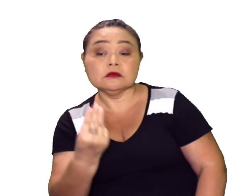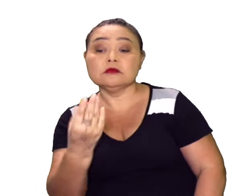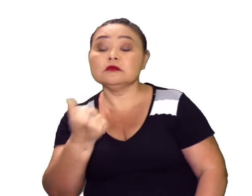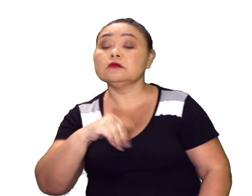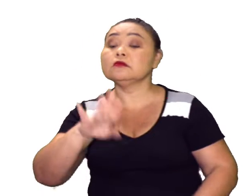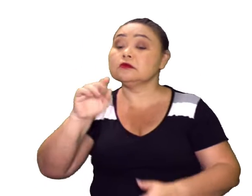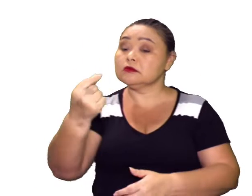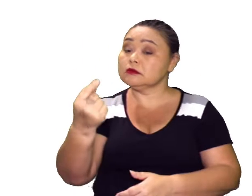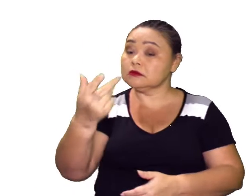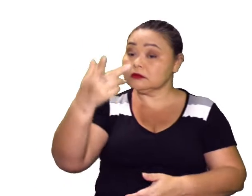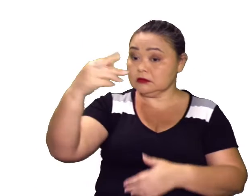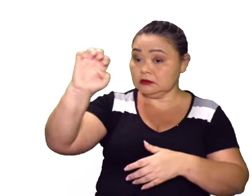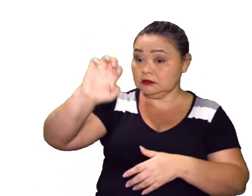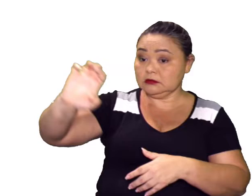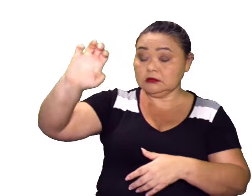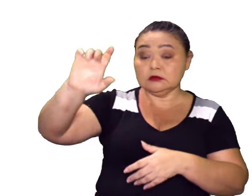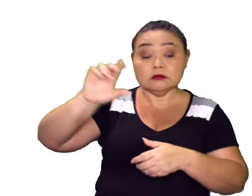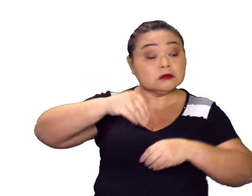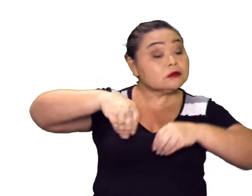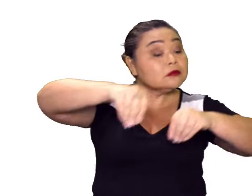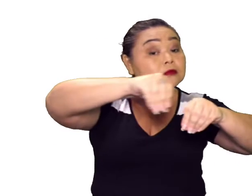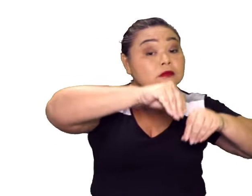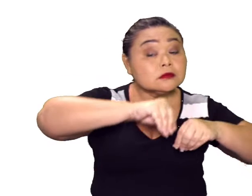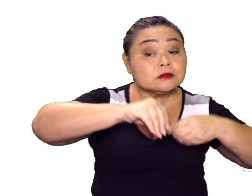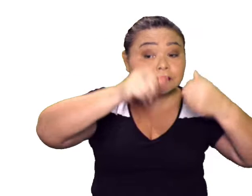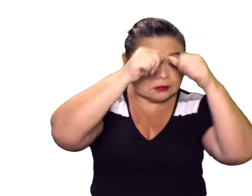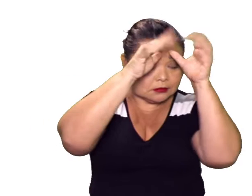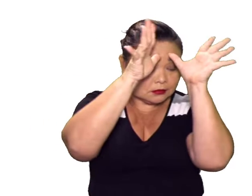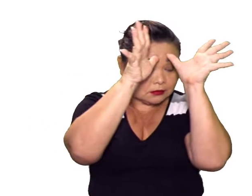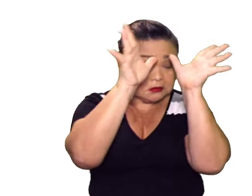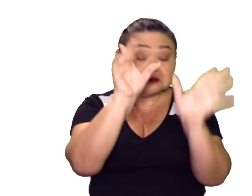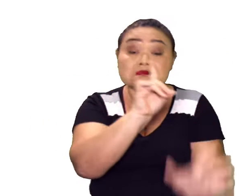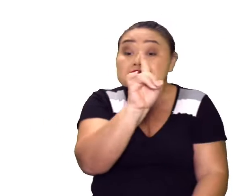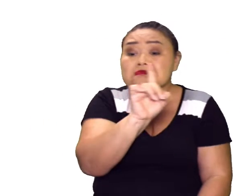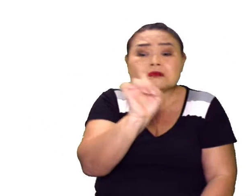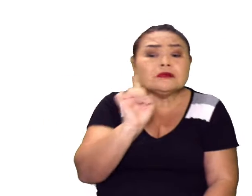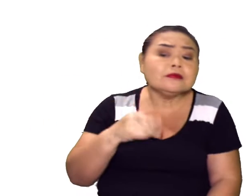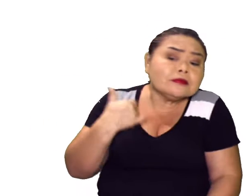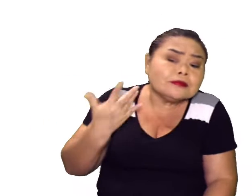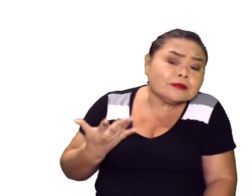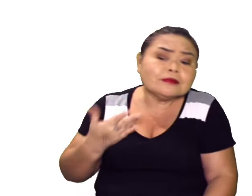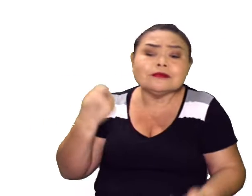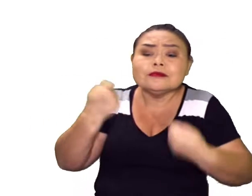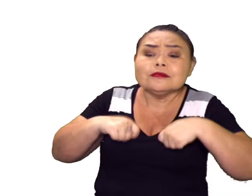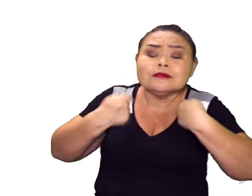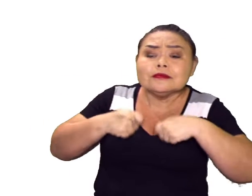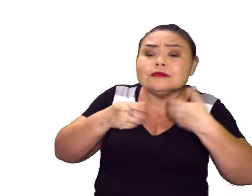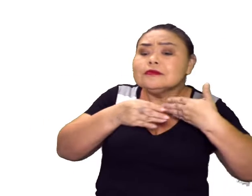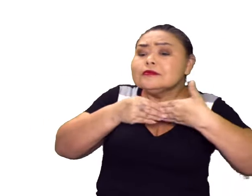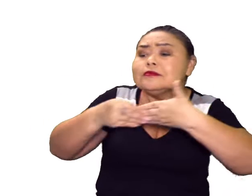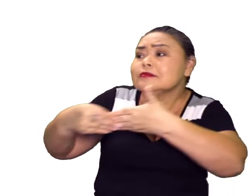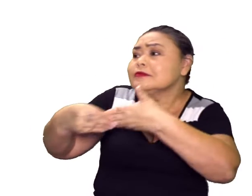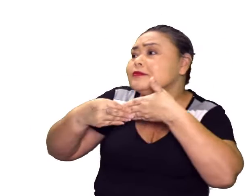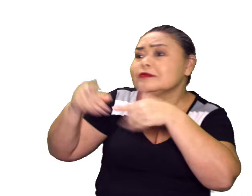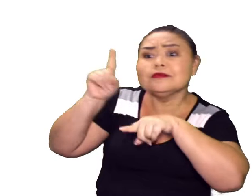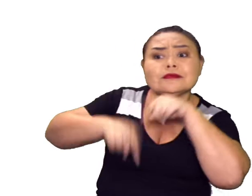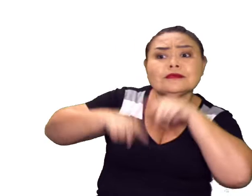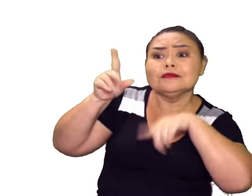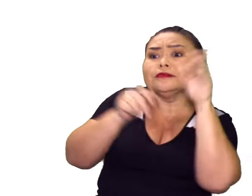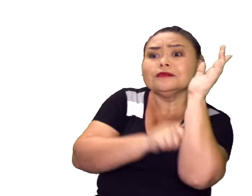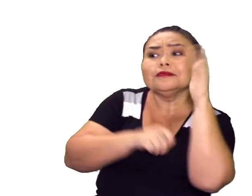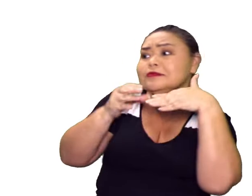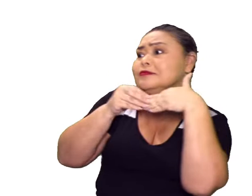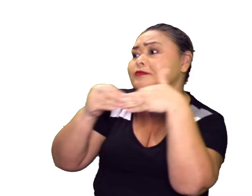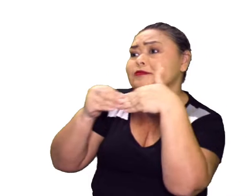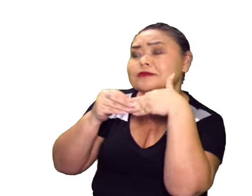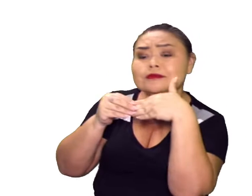libras esterlinas por esse território do Acre. E aí a Bolívia, não, mas e aí a gente está precisando também escoar nossa produção de